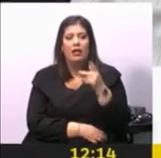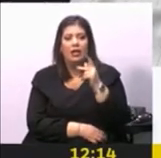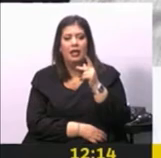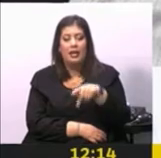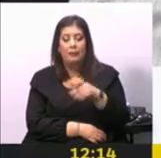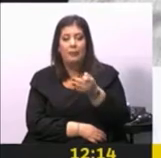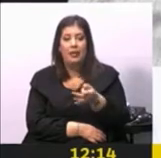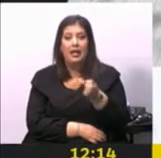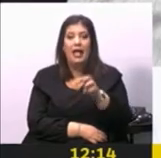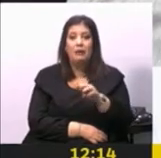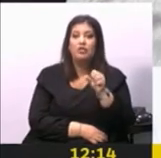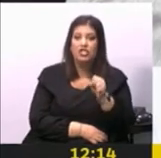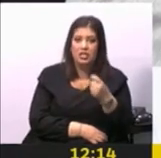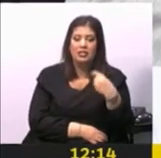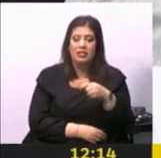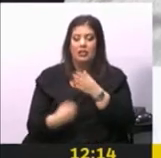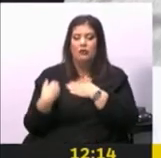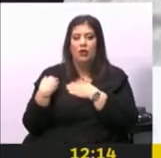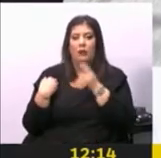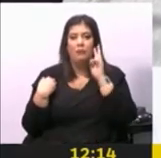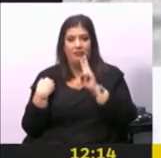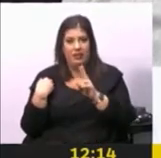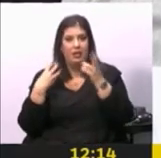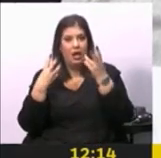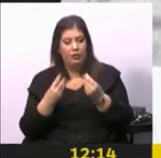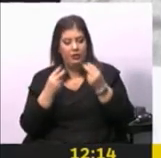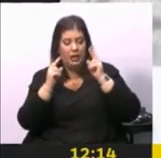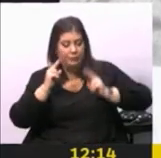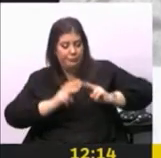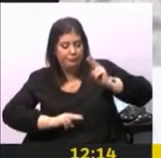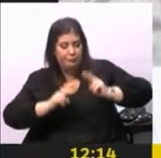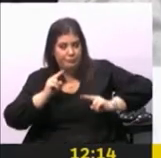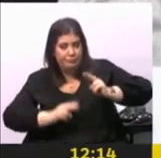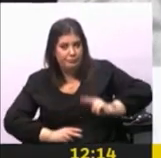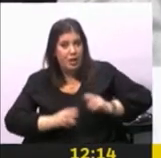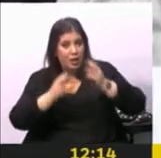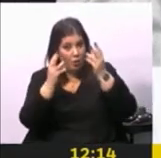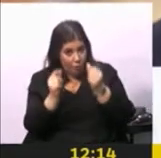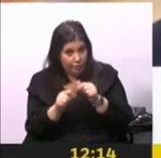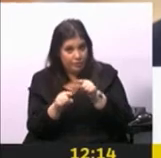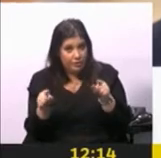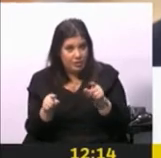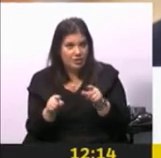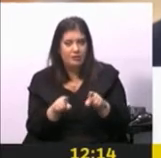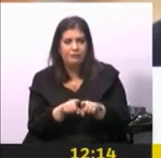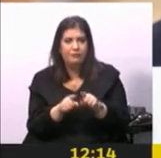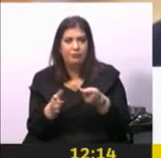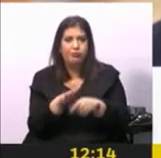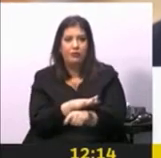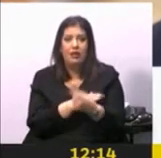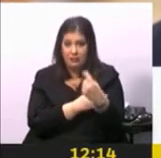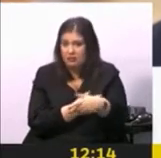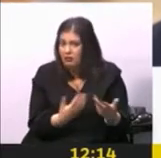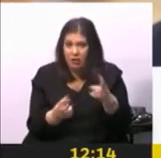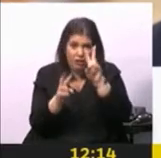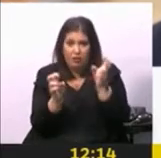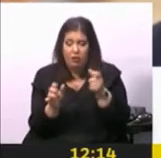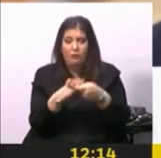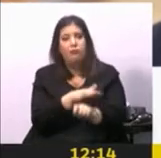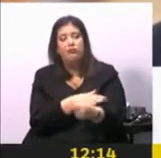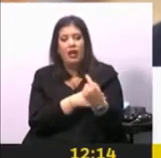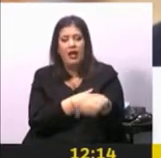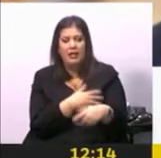que tinham a responsabilidade de auditar as contas do banco e detectar estas fraudes, que são fraudes. E